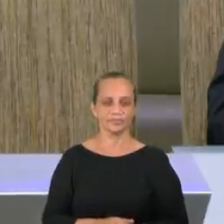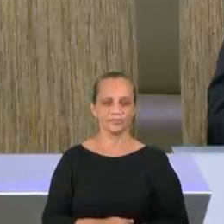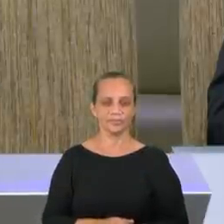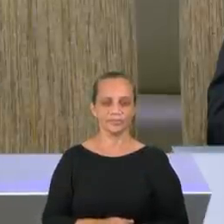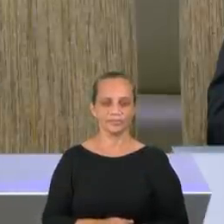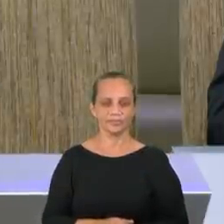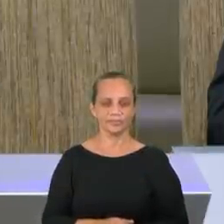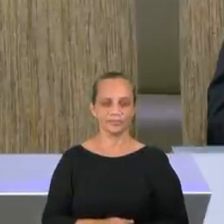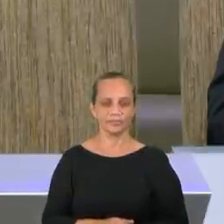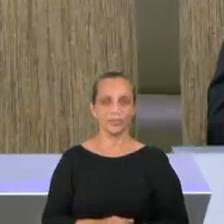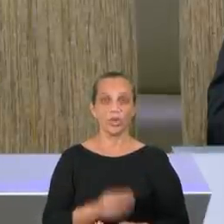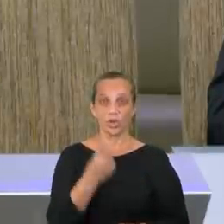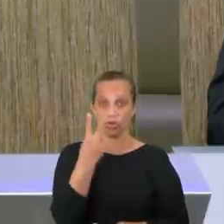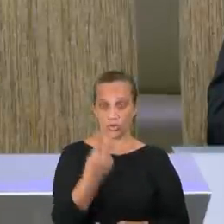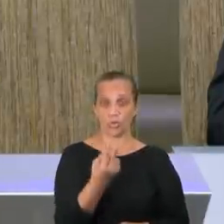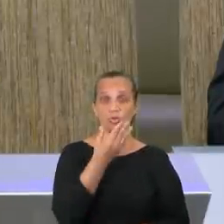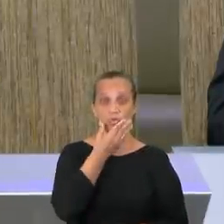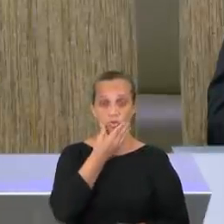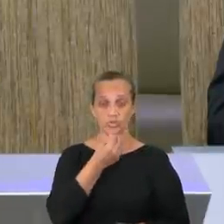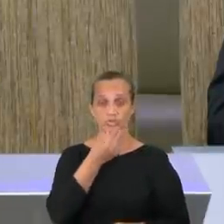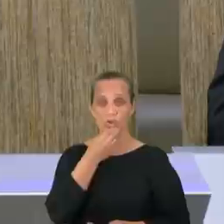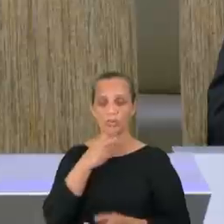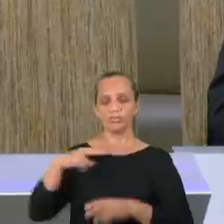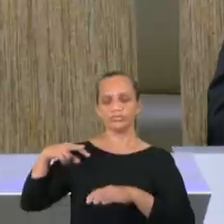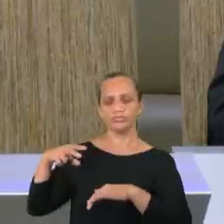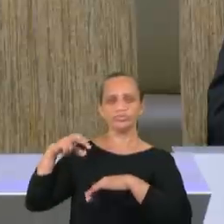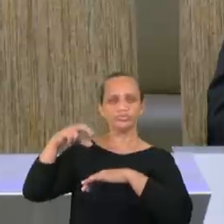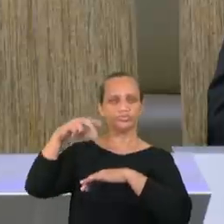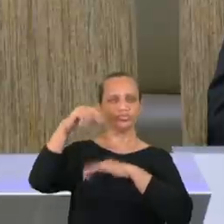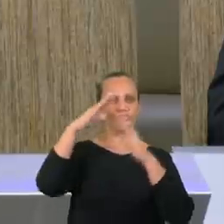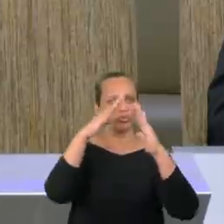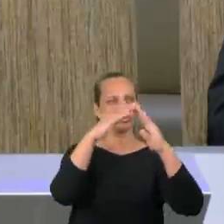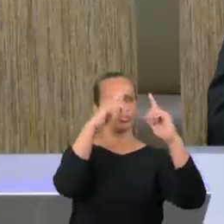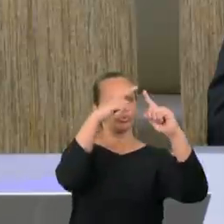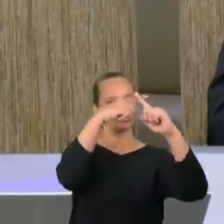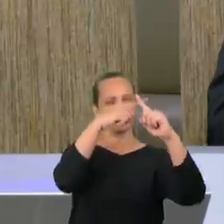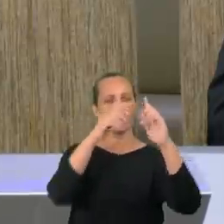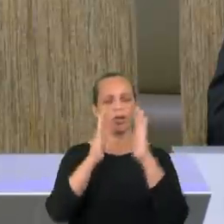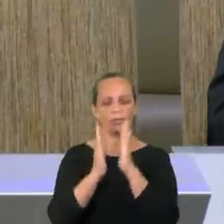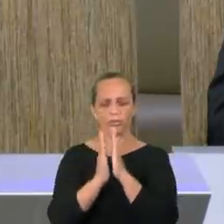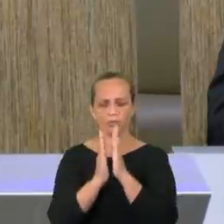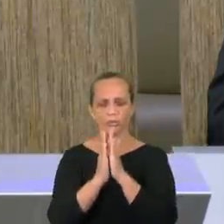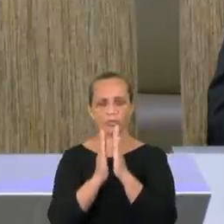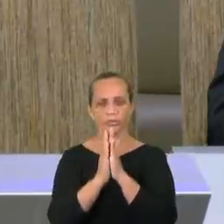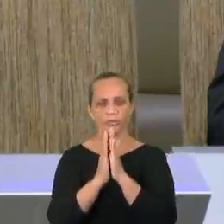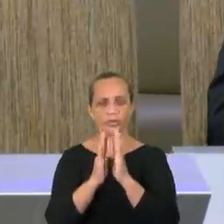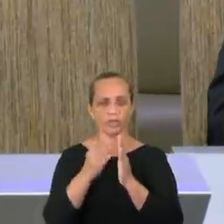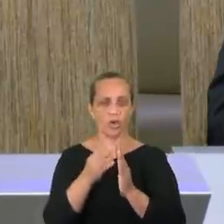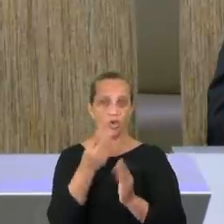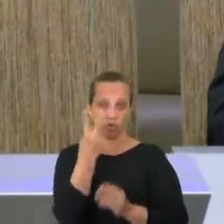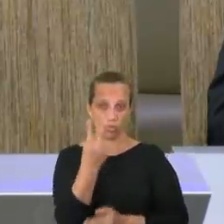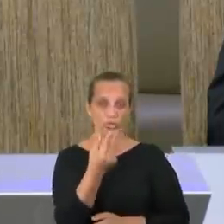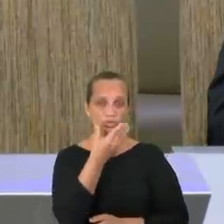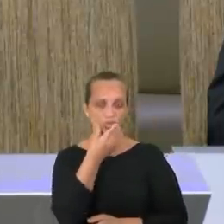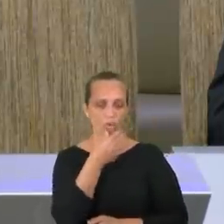De dois homens subiam ao templo a orar, um fariseu e o outro